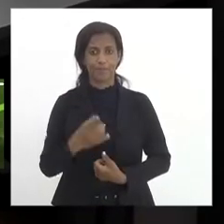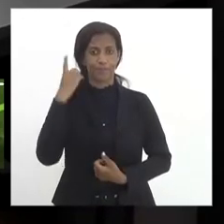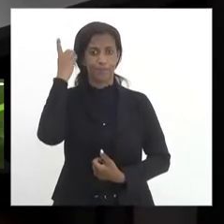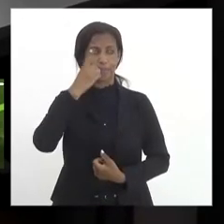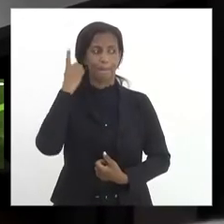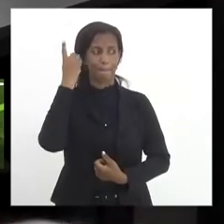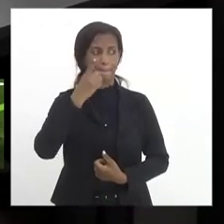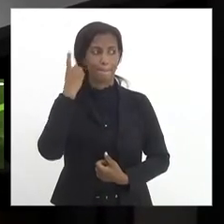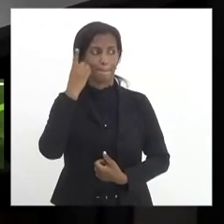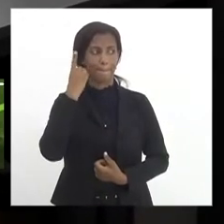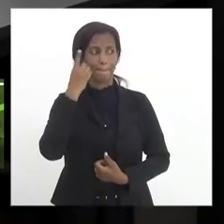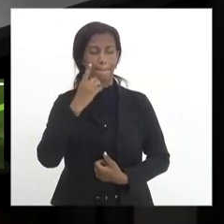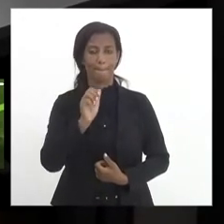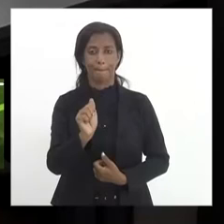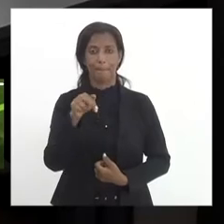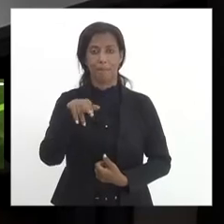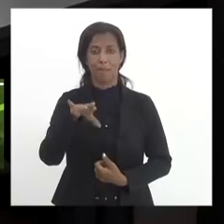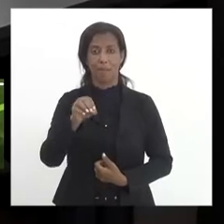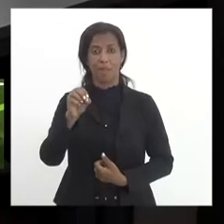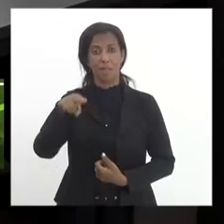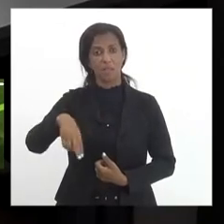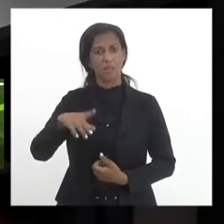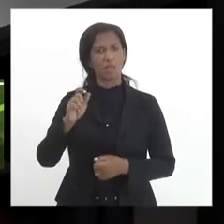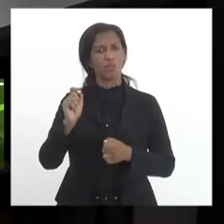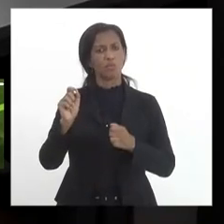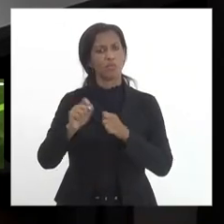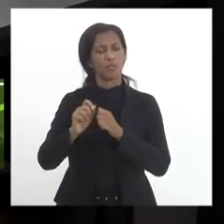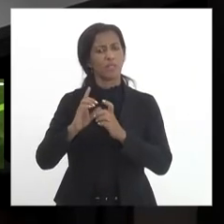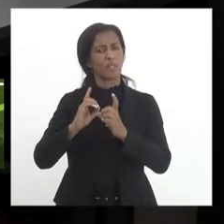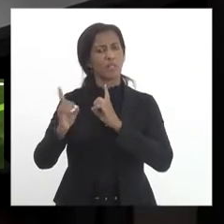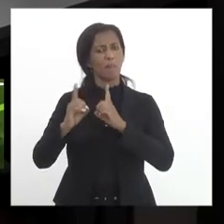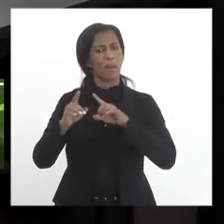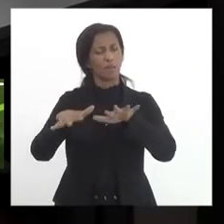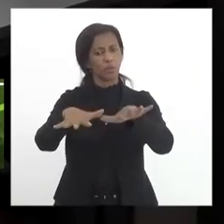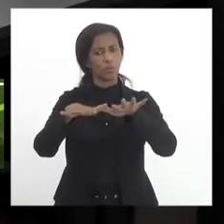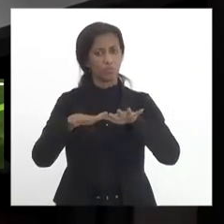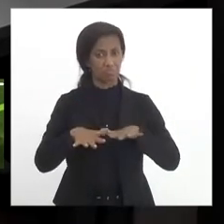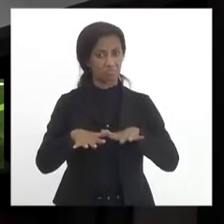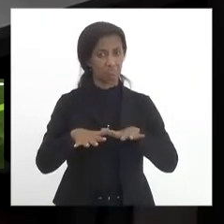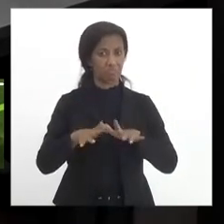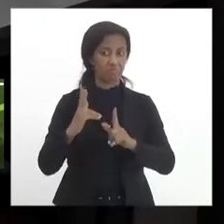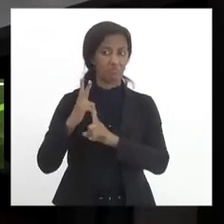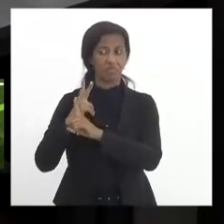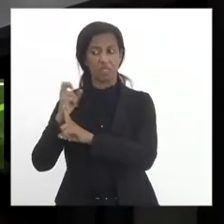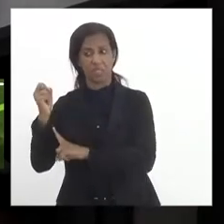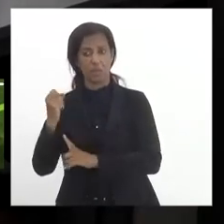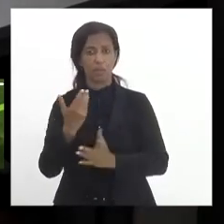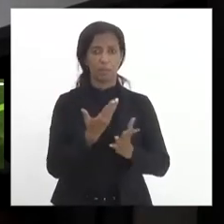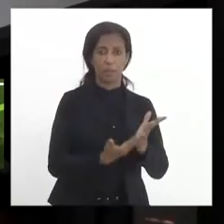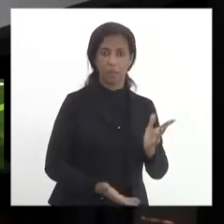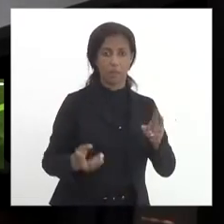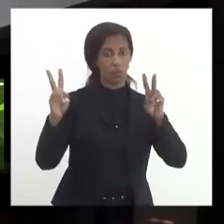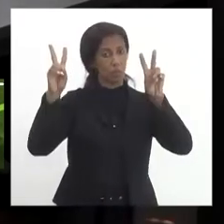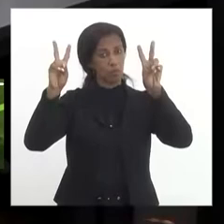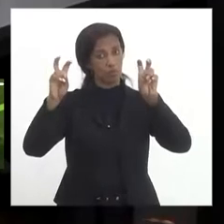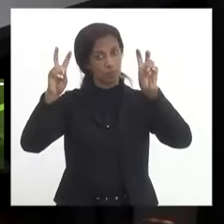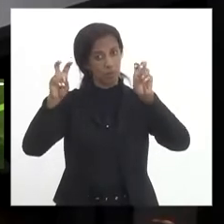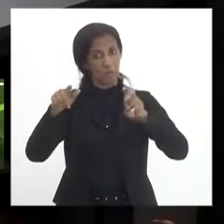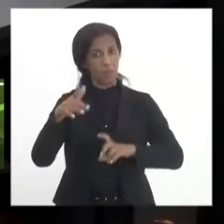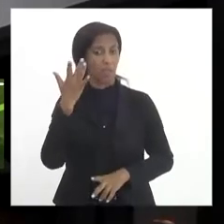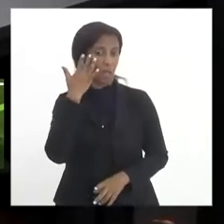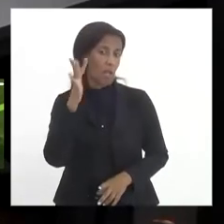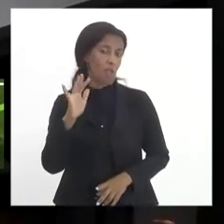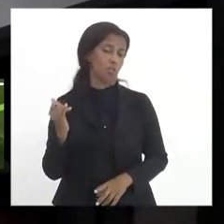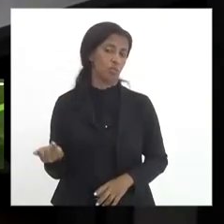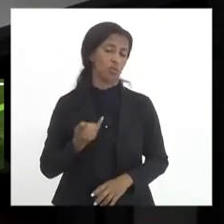deputado Anderson Moraes de fazer o debate em plenário, ganhando ou perdendo, sobre um tema que ele considera